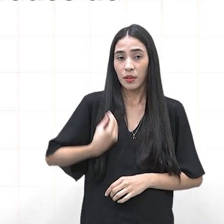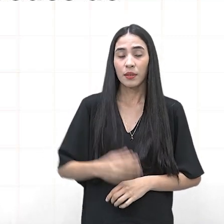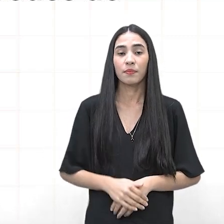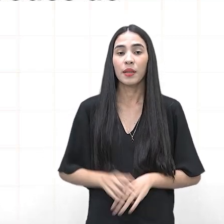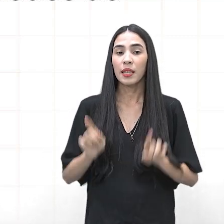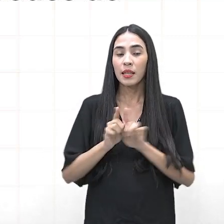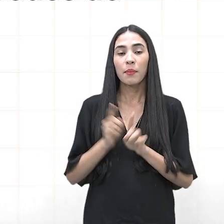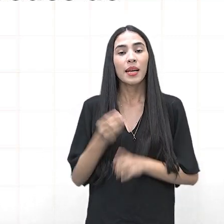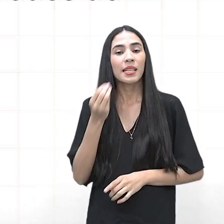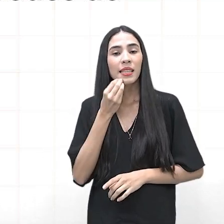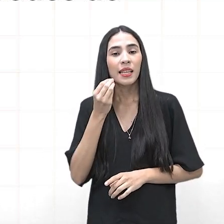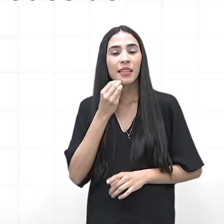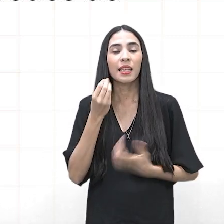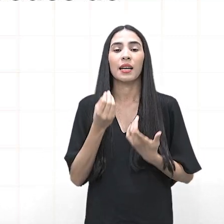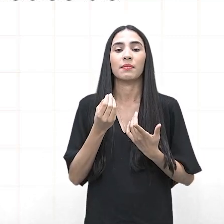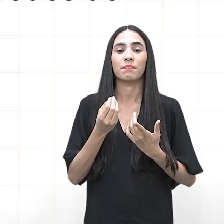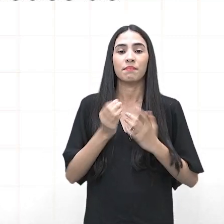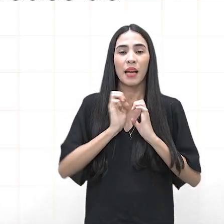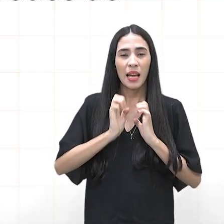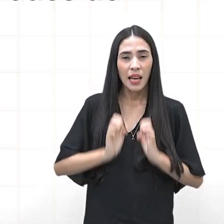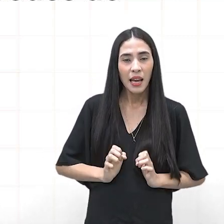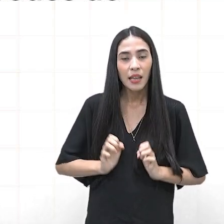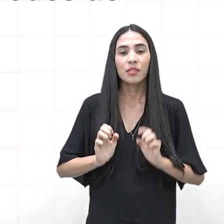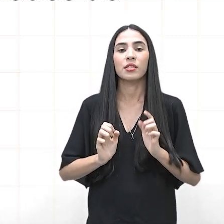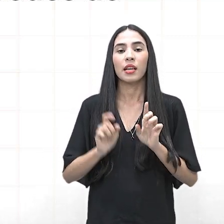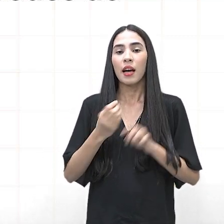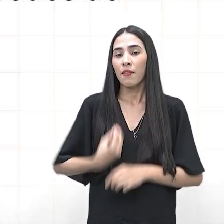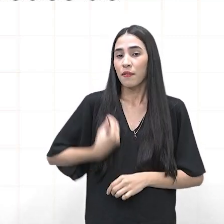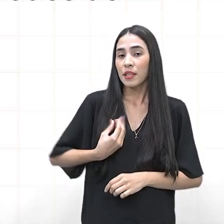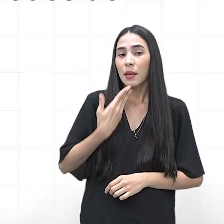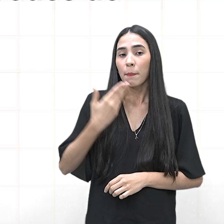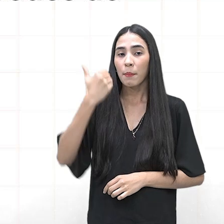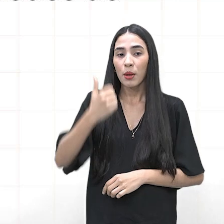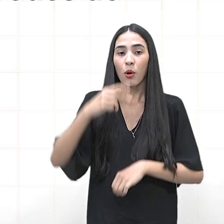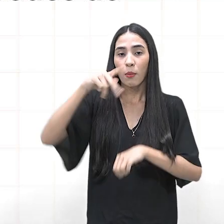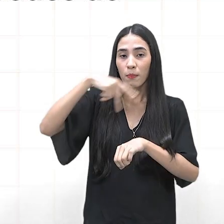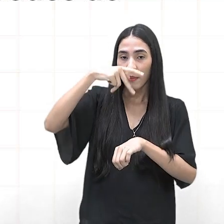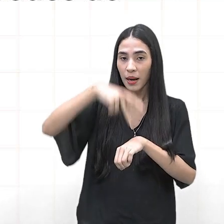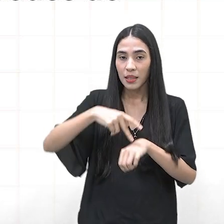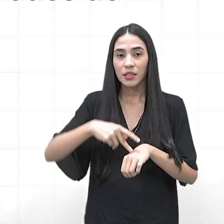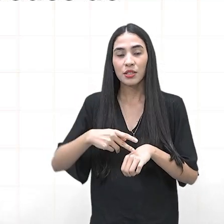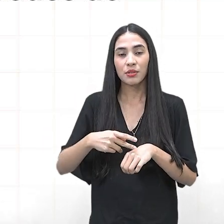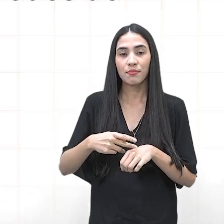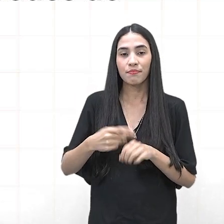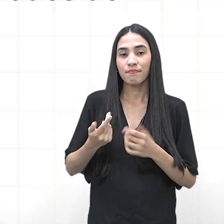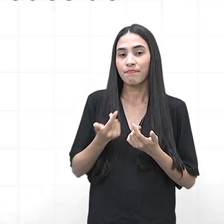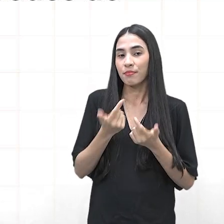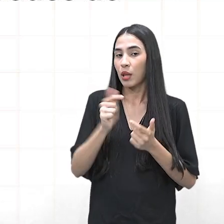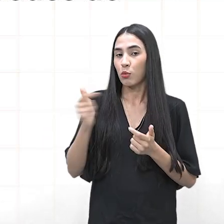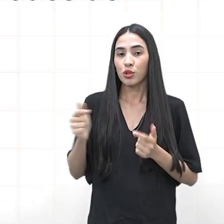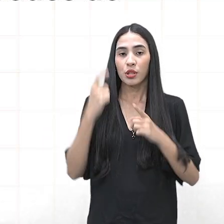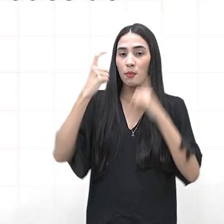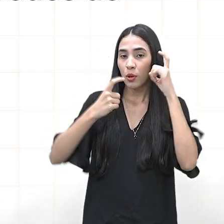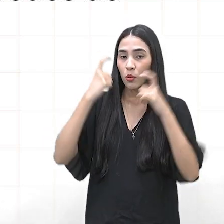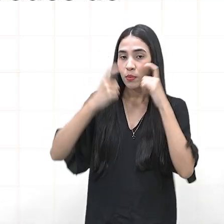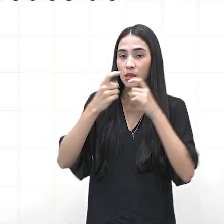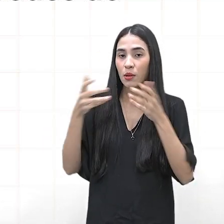e resgatar a sua dignidade em meio a um país que não se preocupou em promover